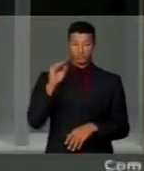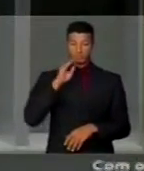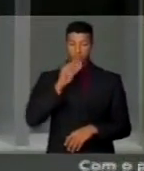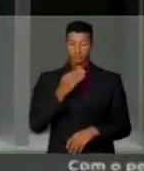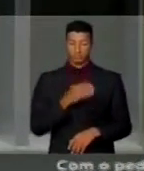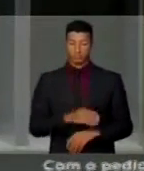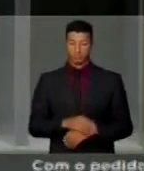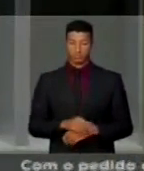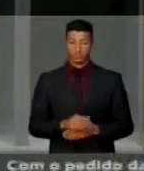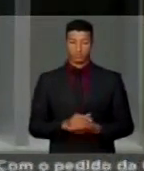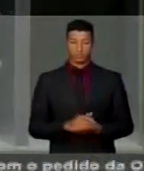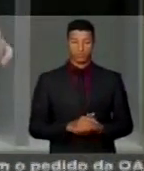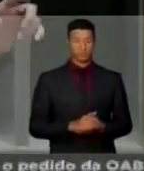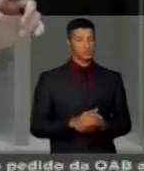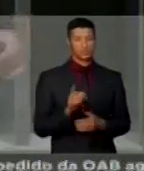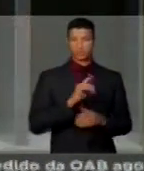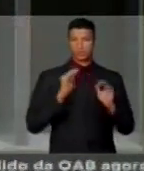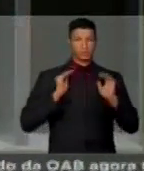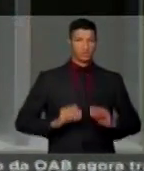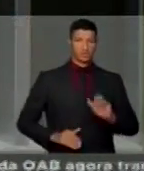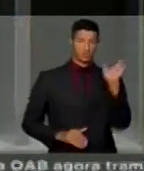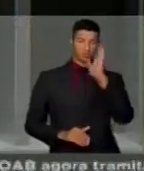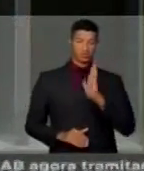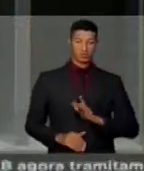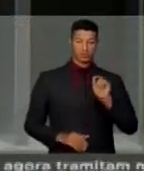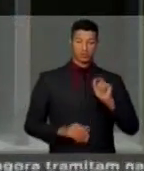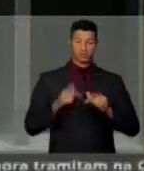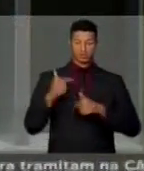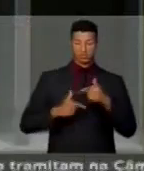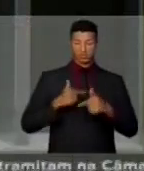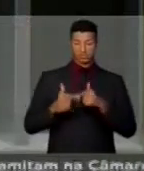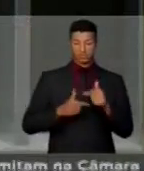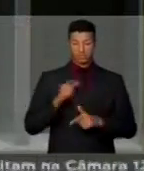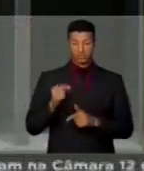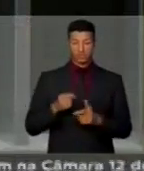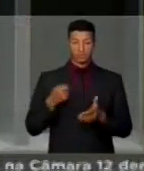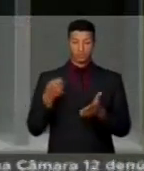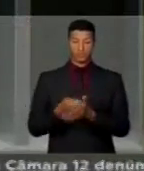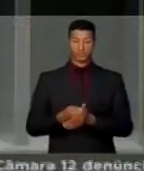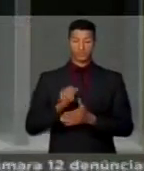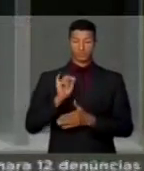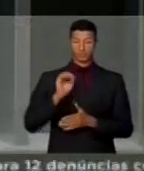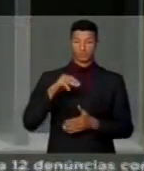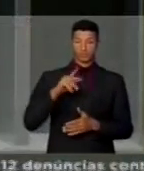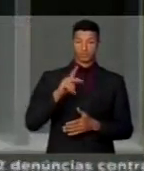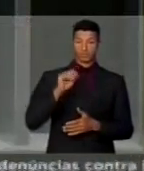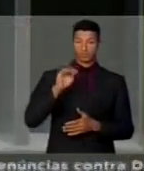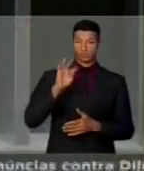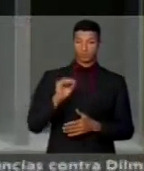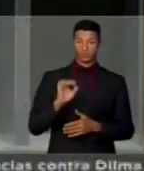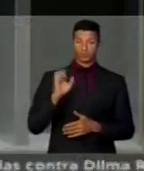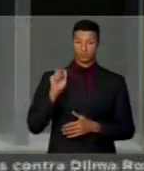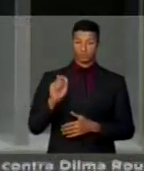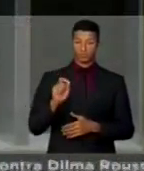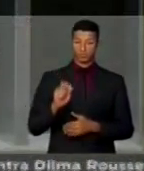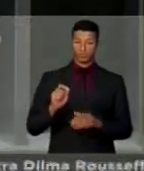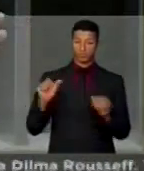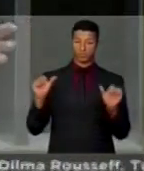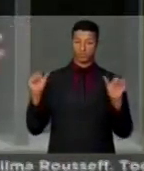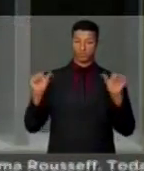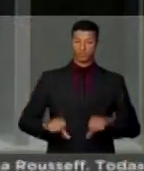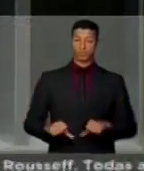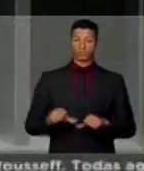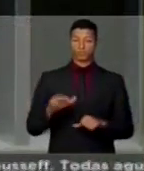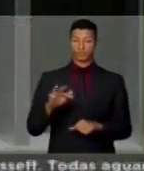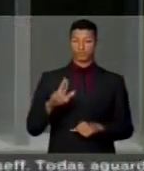bilhões. Não foi o cidadão brasileiro, trabalhador, que paga seus impostos, que afundou os